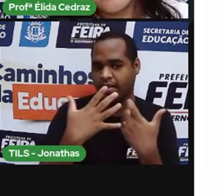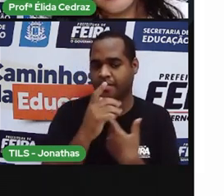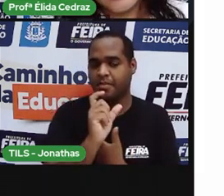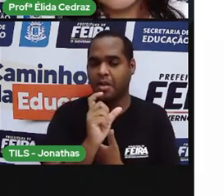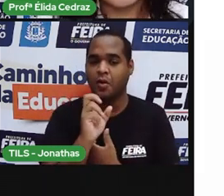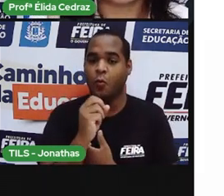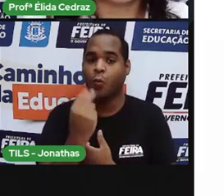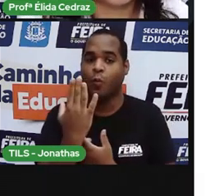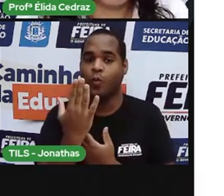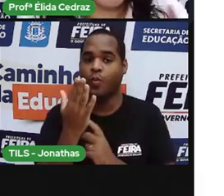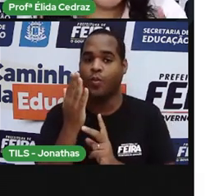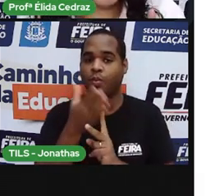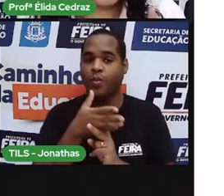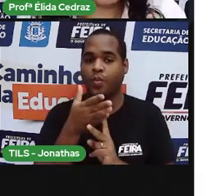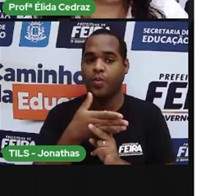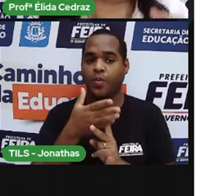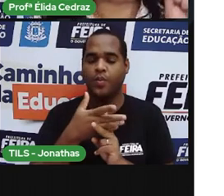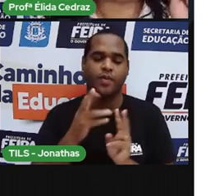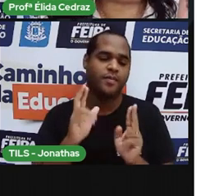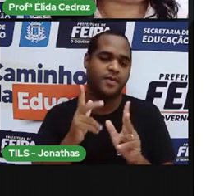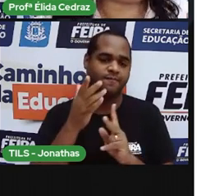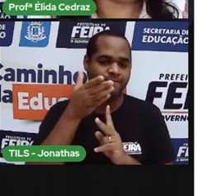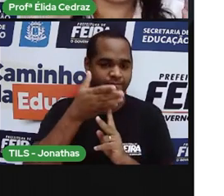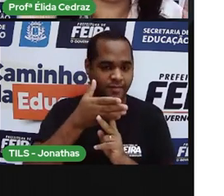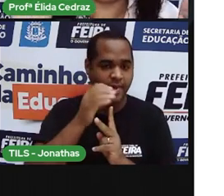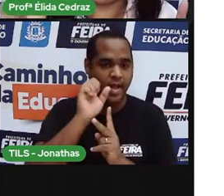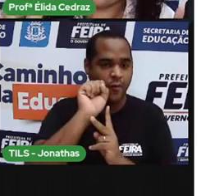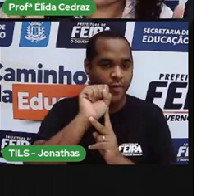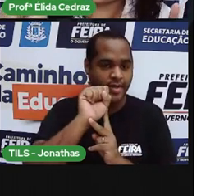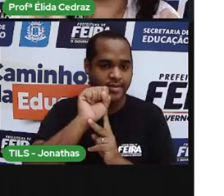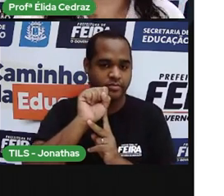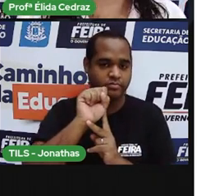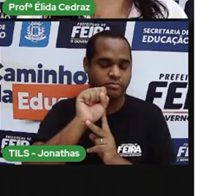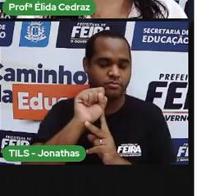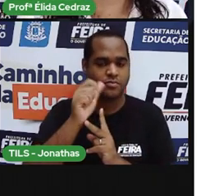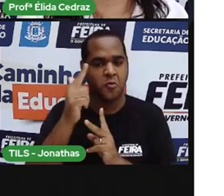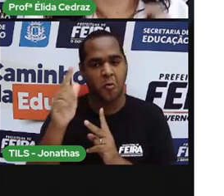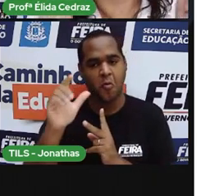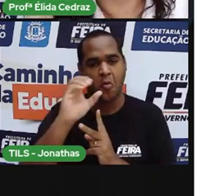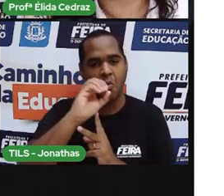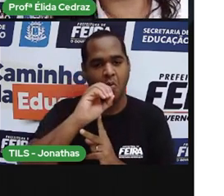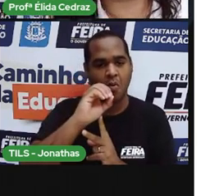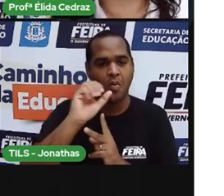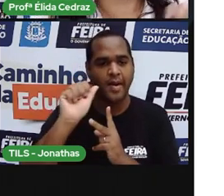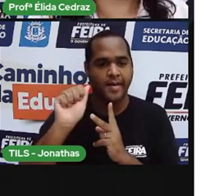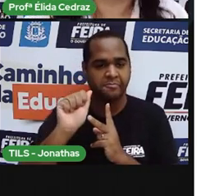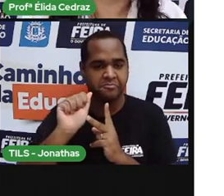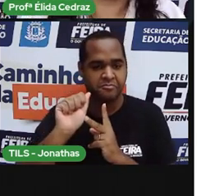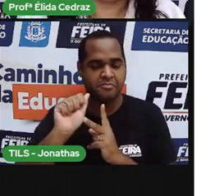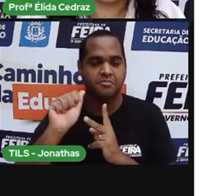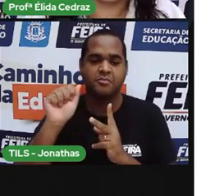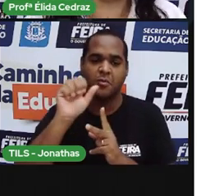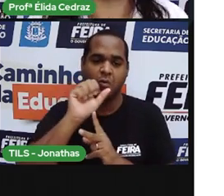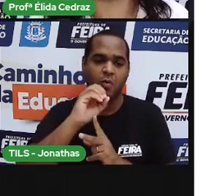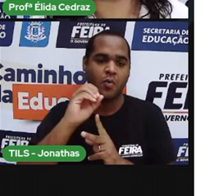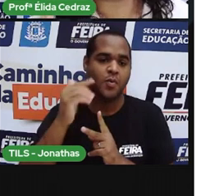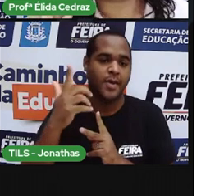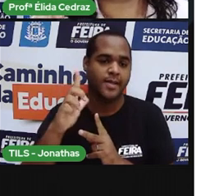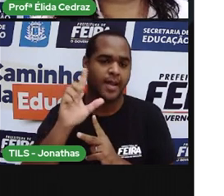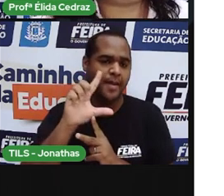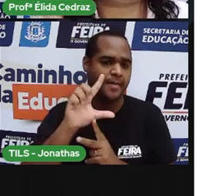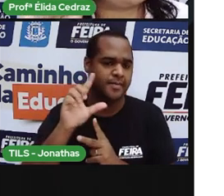entre letras diferentes. Entre uma vogal e uma consoante ou entre duas